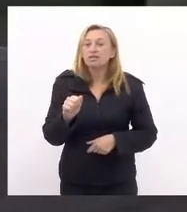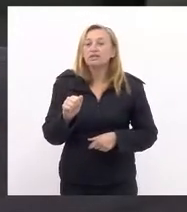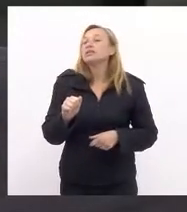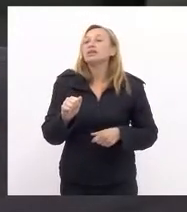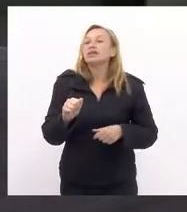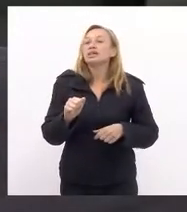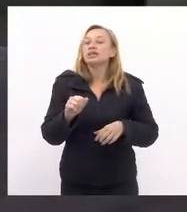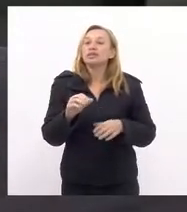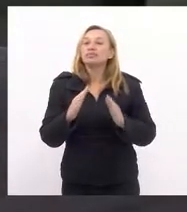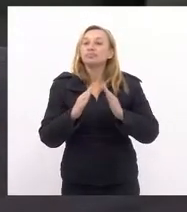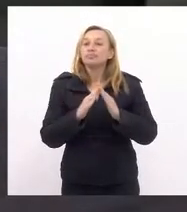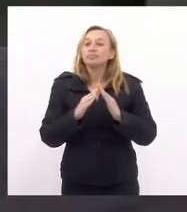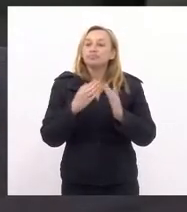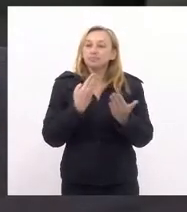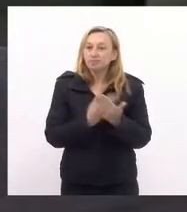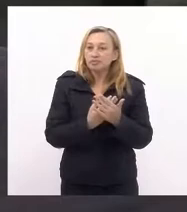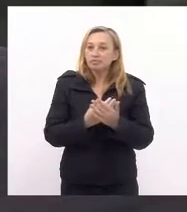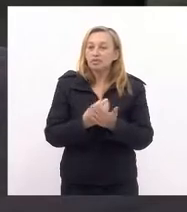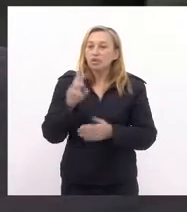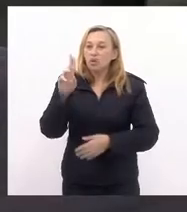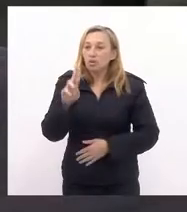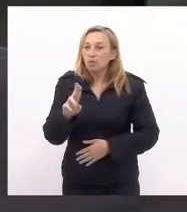Deus. Eu vou abrir o microfone.